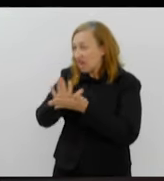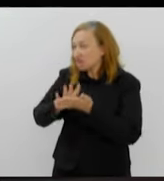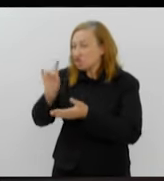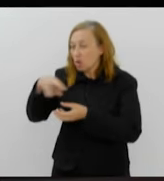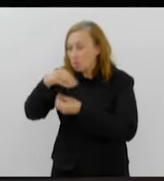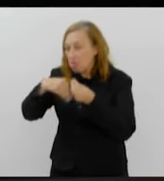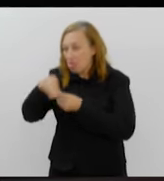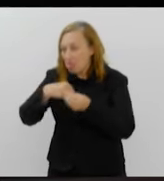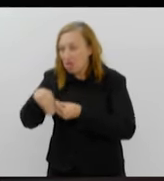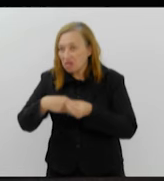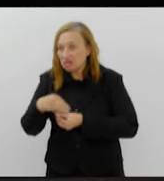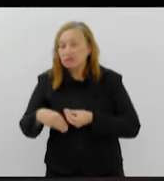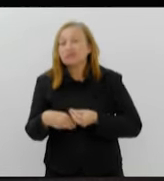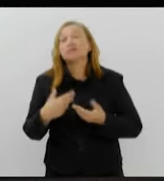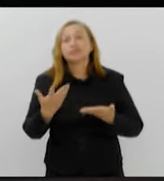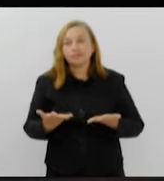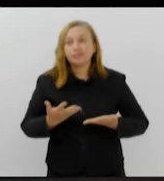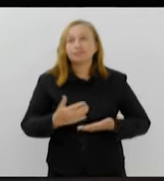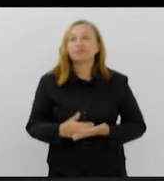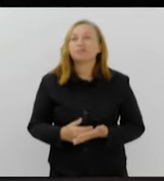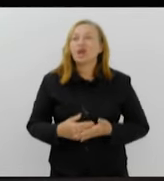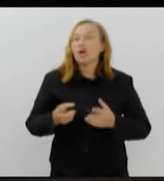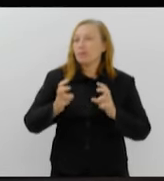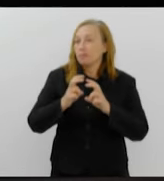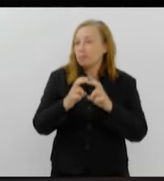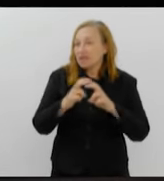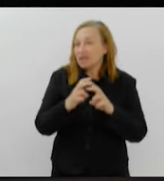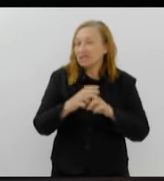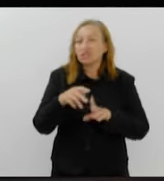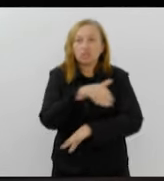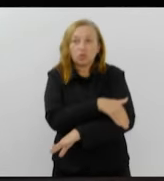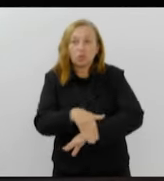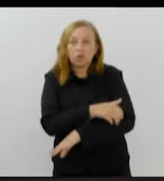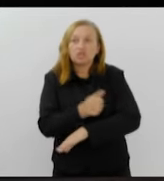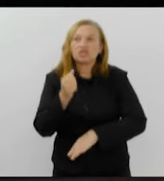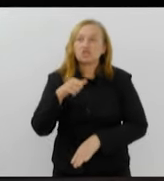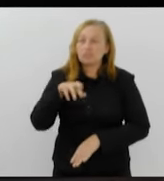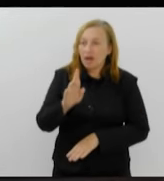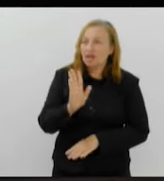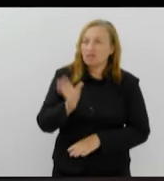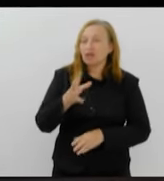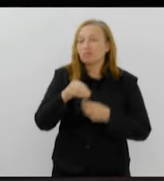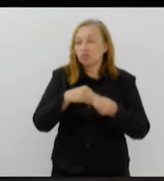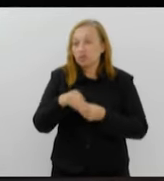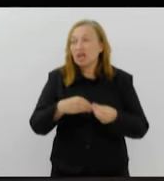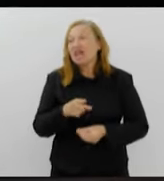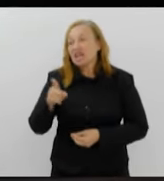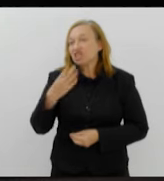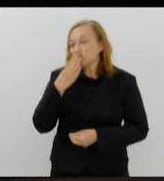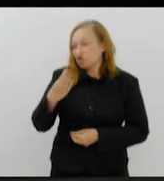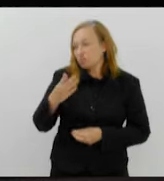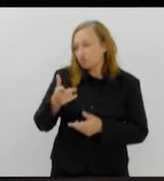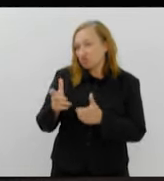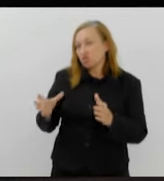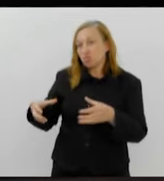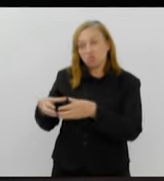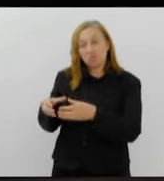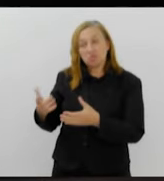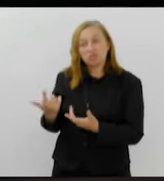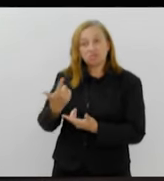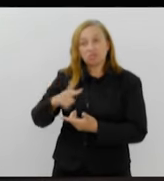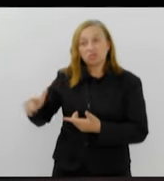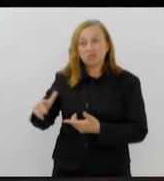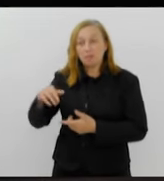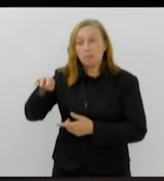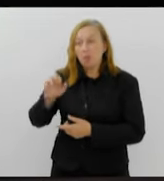balbúrdia né até briga de rua de bar Já andou envolvido esse tipo de gente não tem moral de